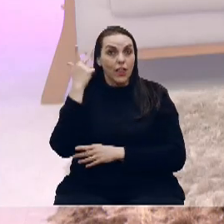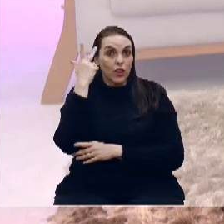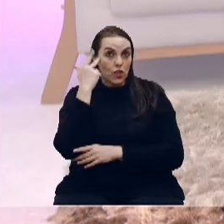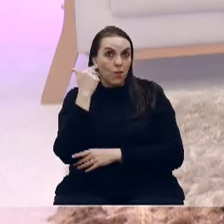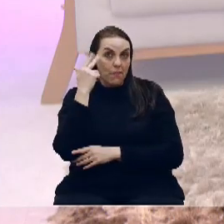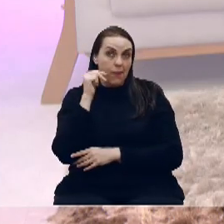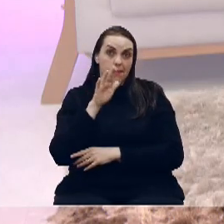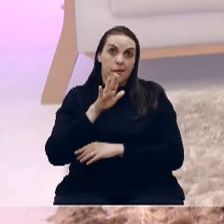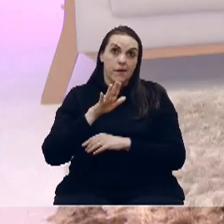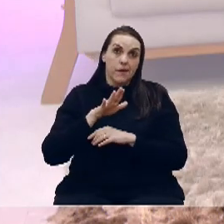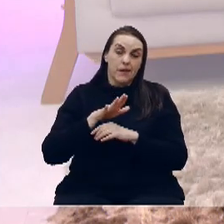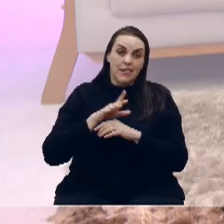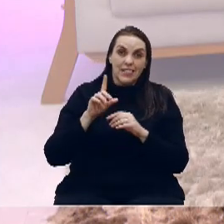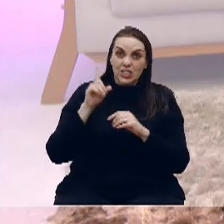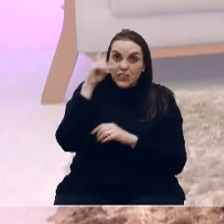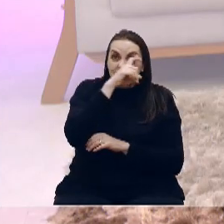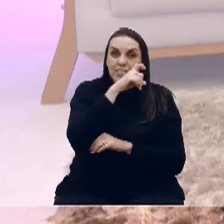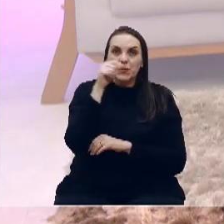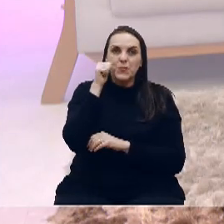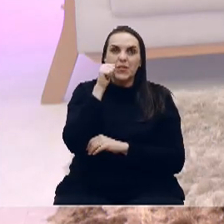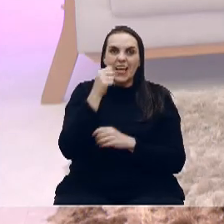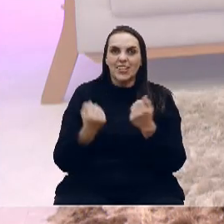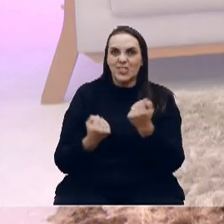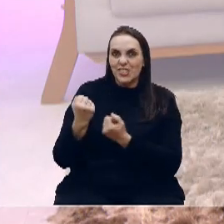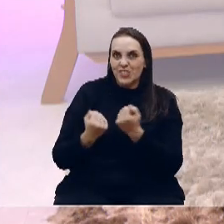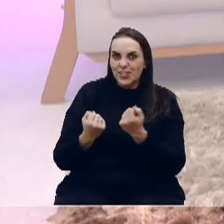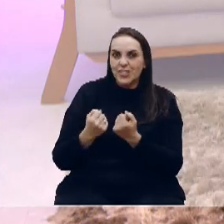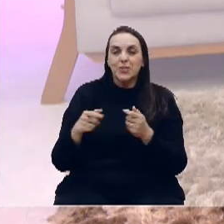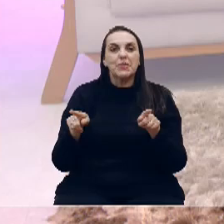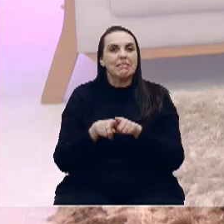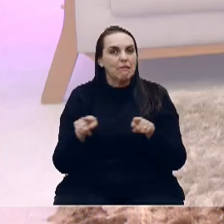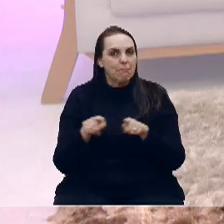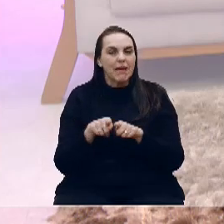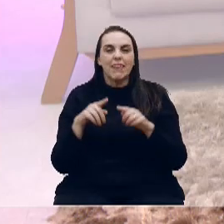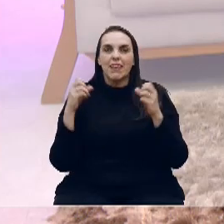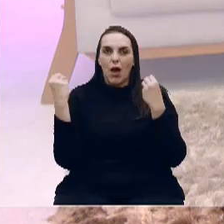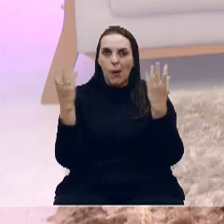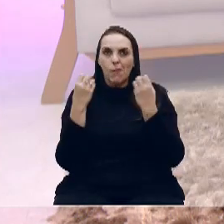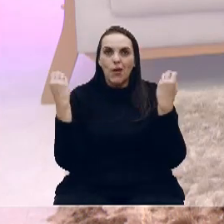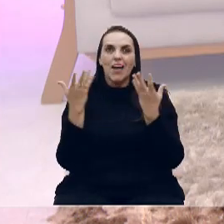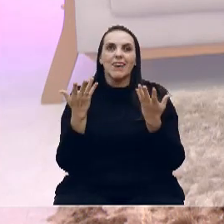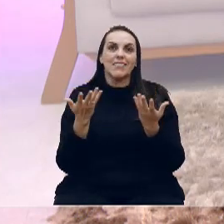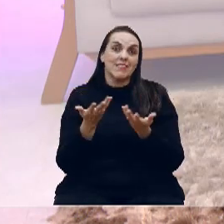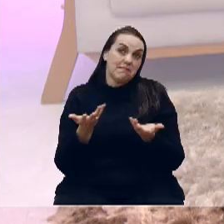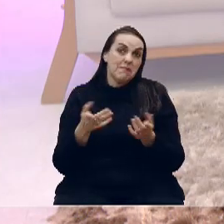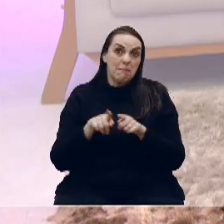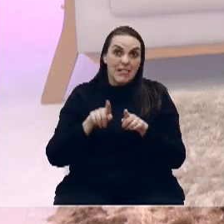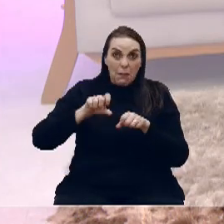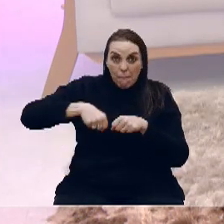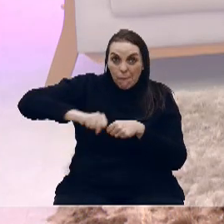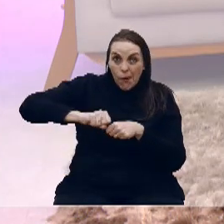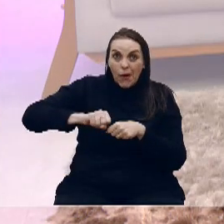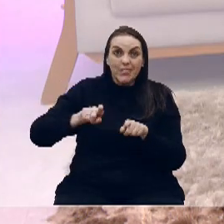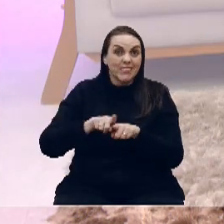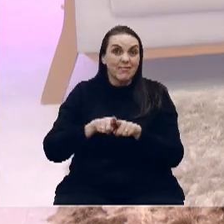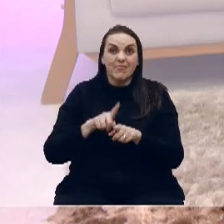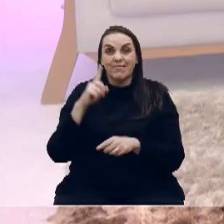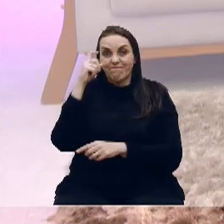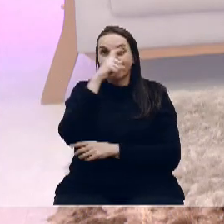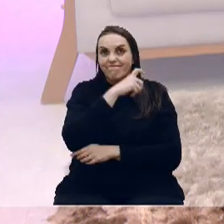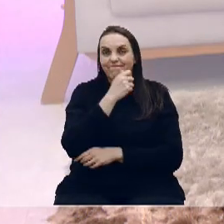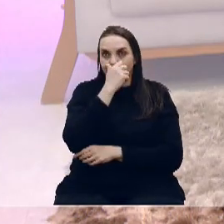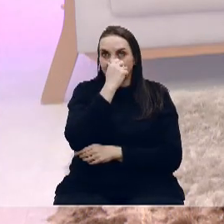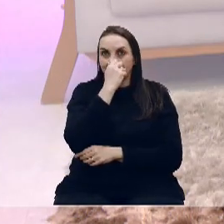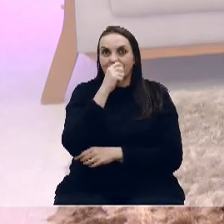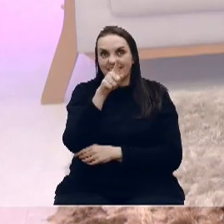tanto ambulância quanto moto, enfim. Então... É isso aí. É aí no caminho que a gente tá emocionada ainda,